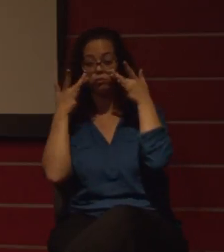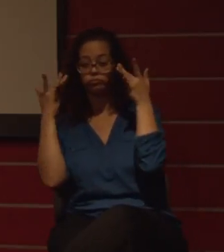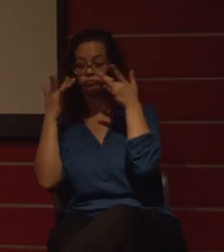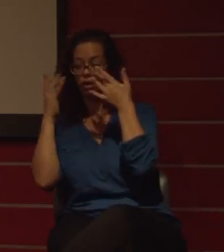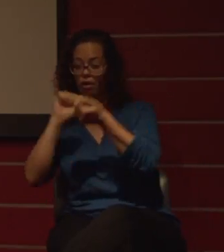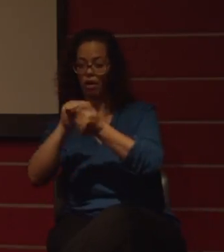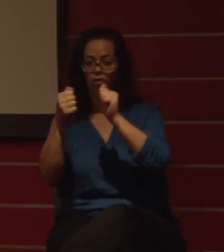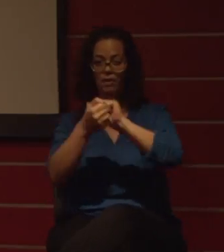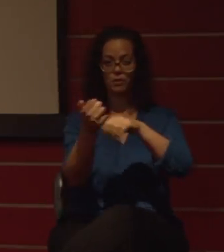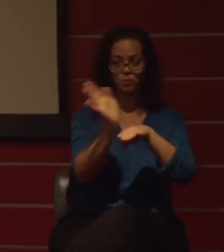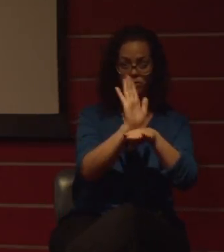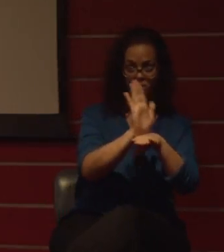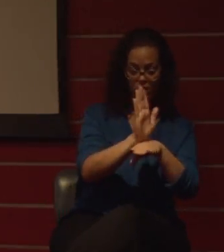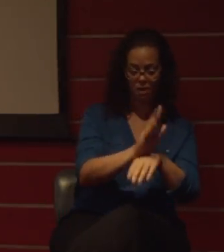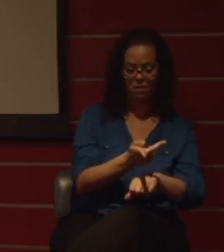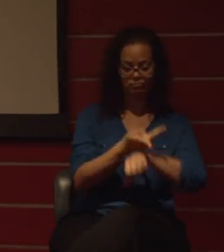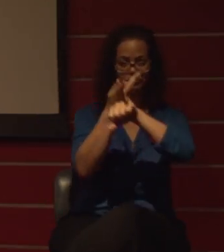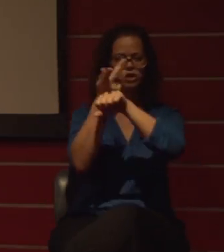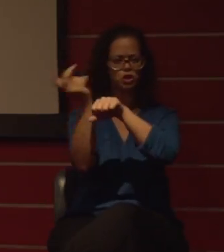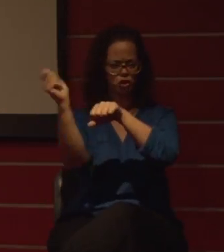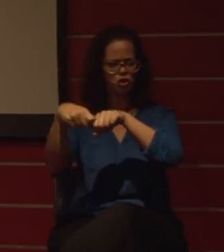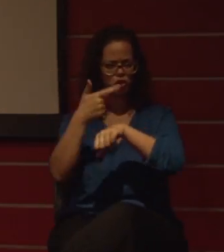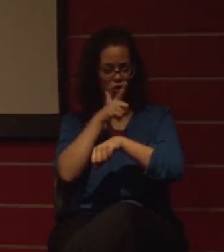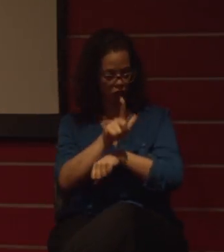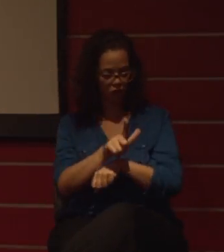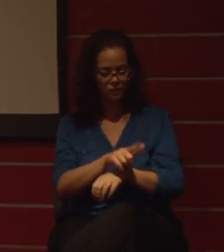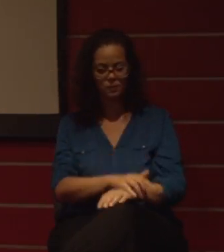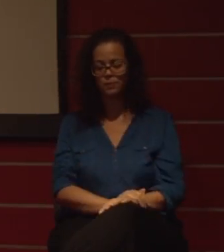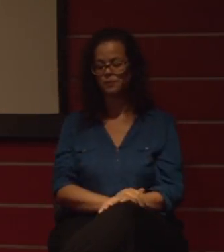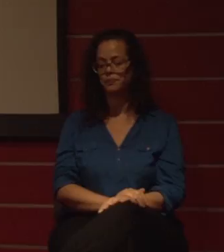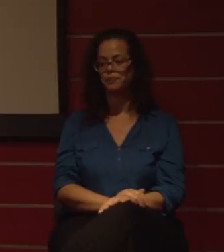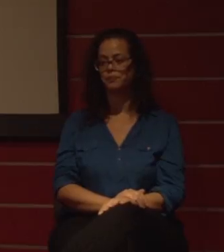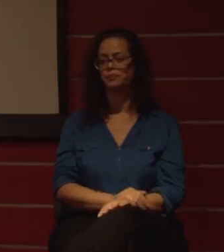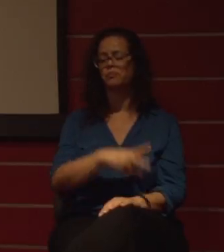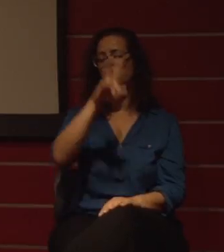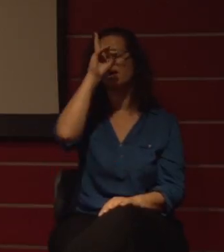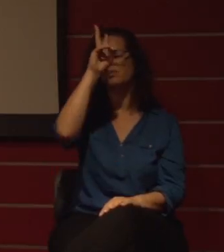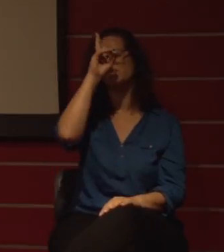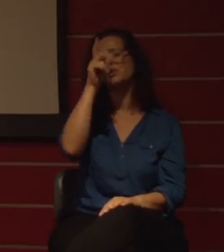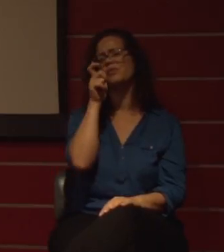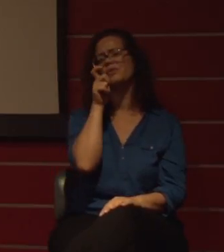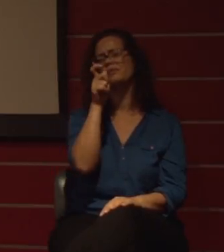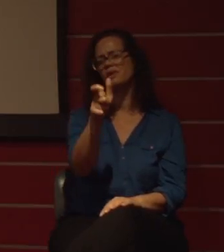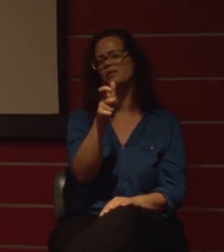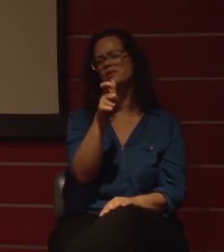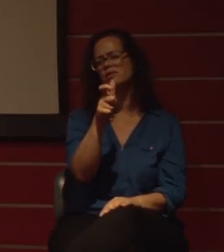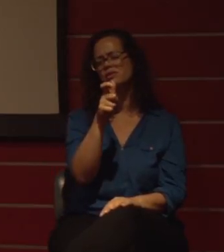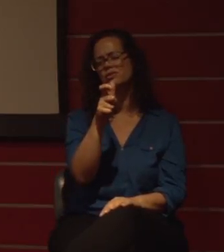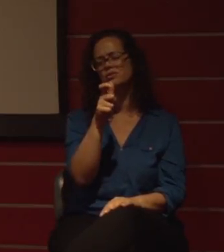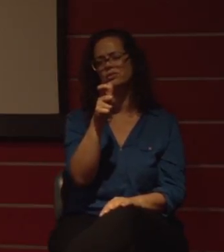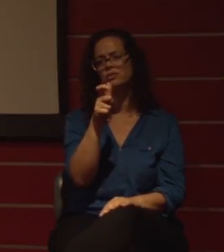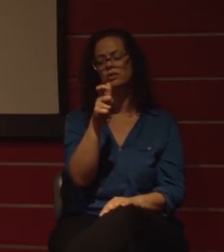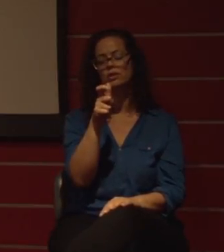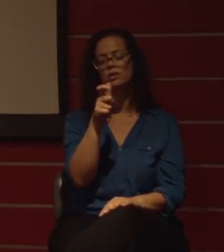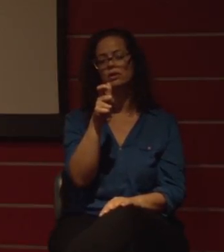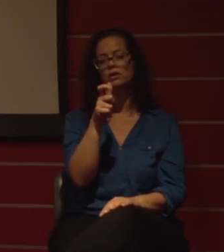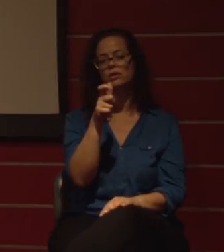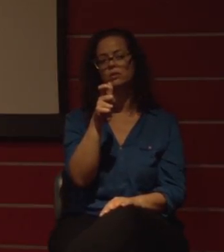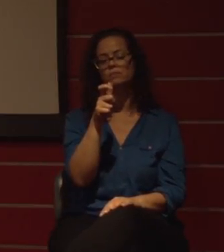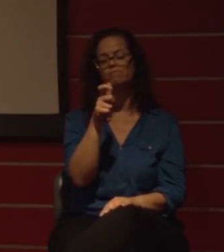puls e e é interessante ele é a história de uma